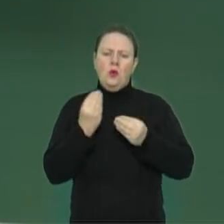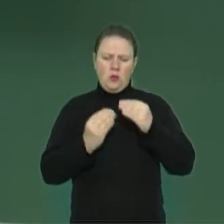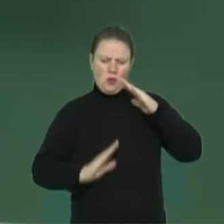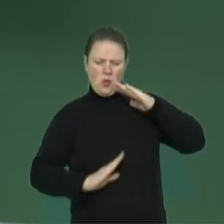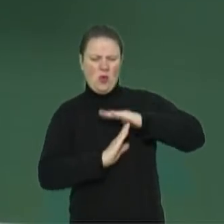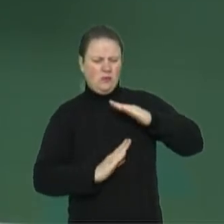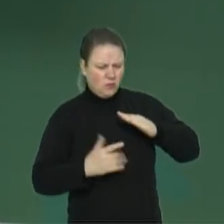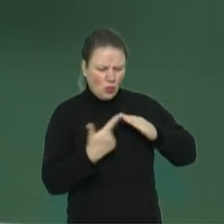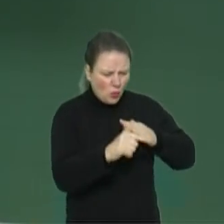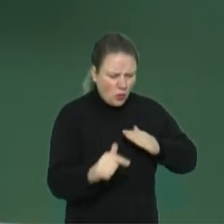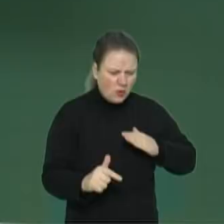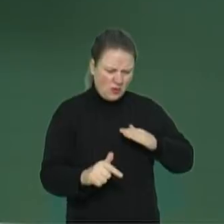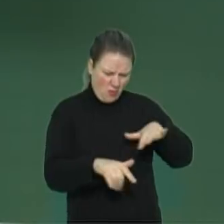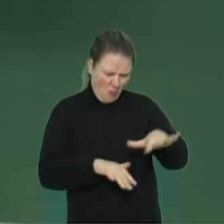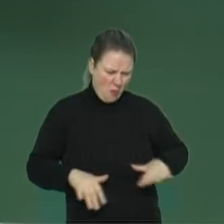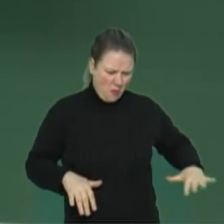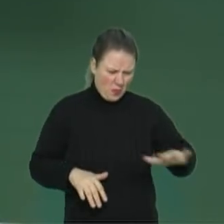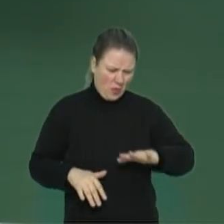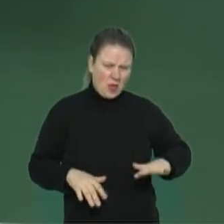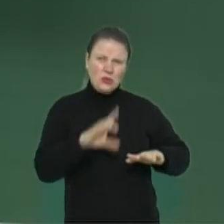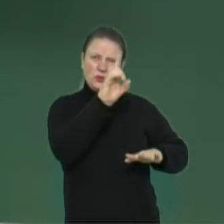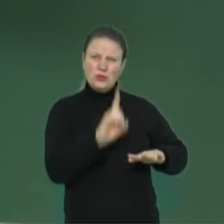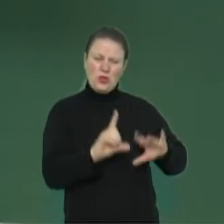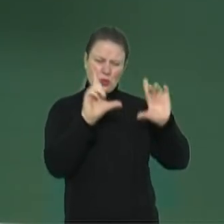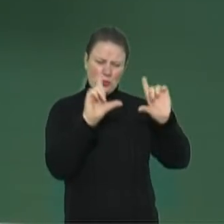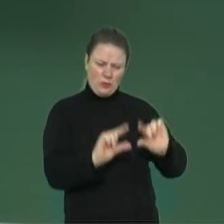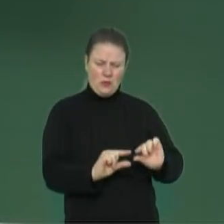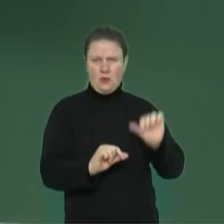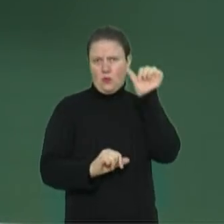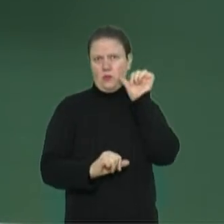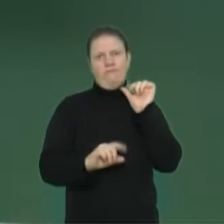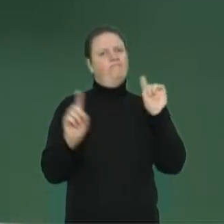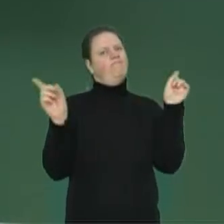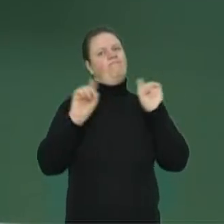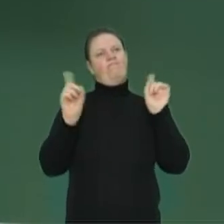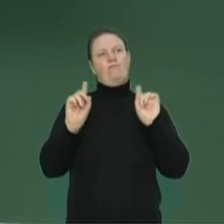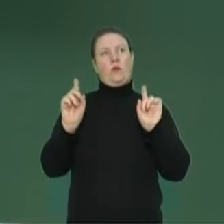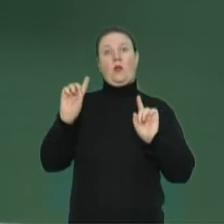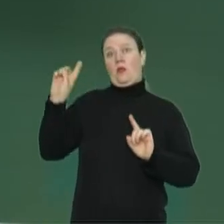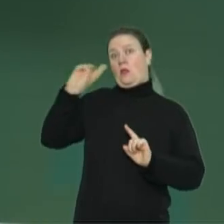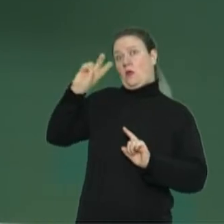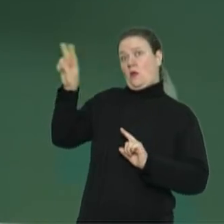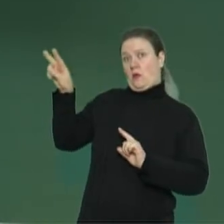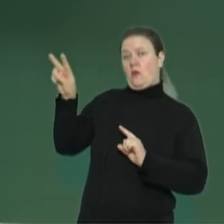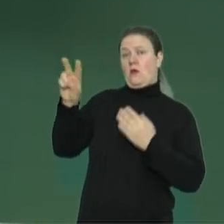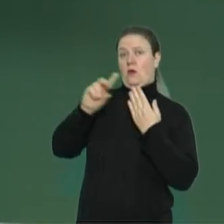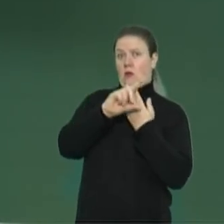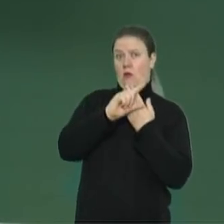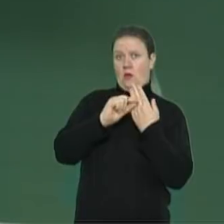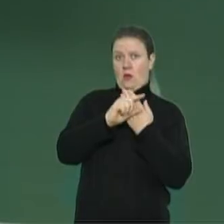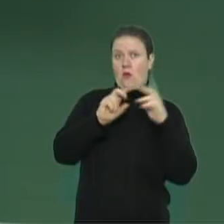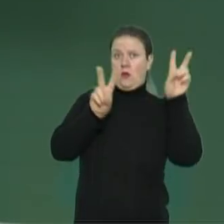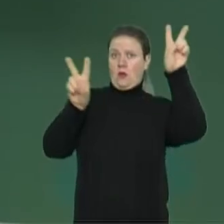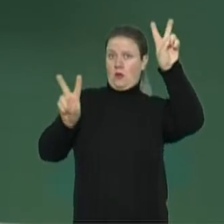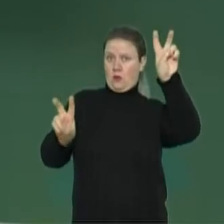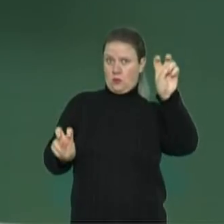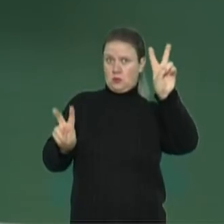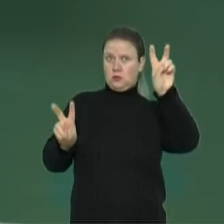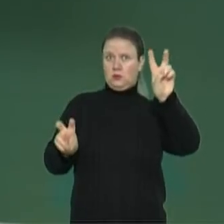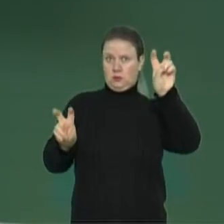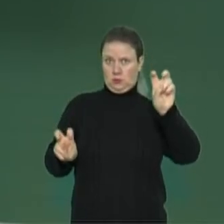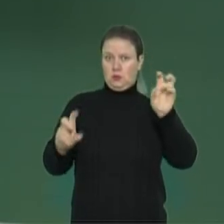a um homem ou com menos direitos, tá? Então, né, a citação da própria Simone de Beauvoir, uma das citações mais importantes